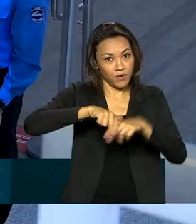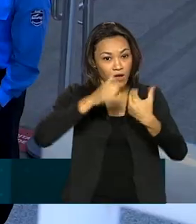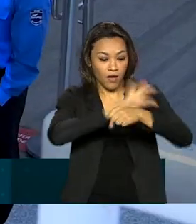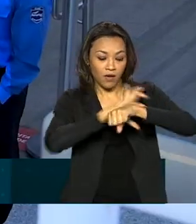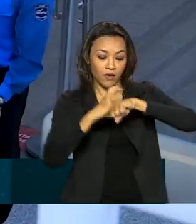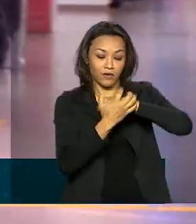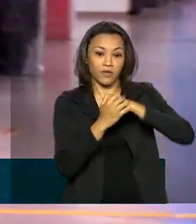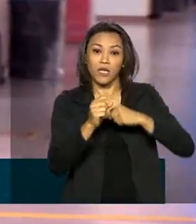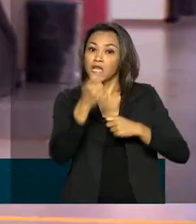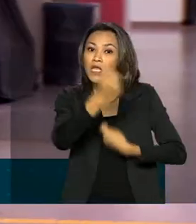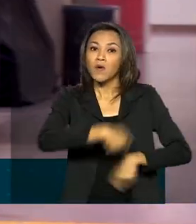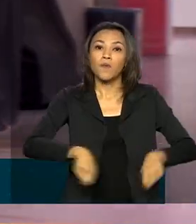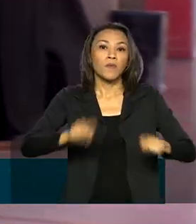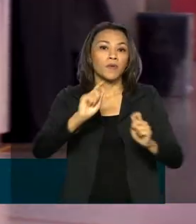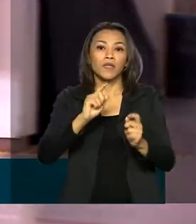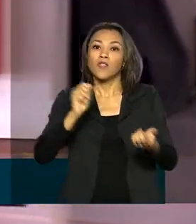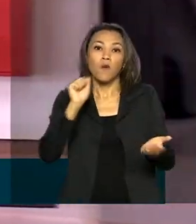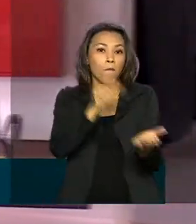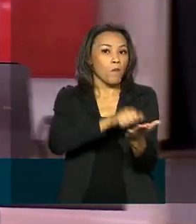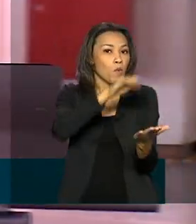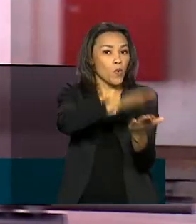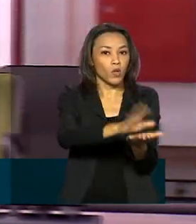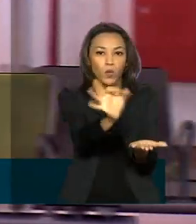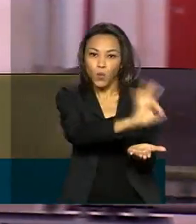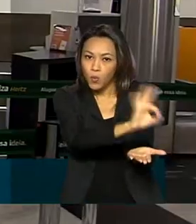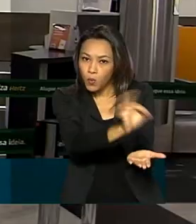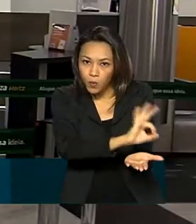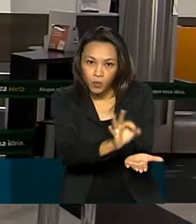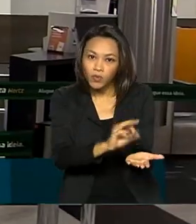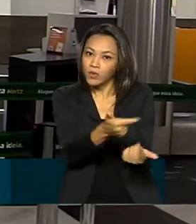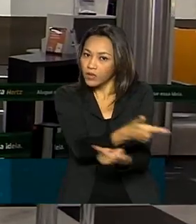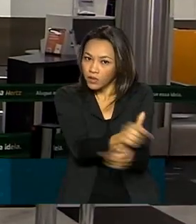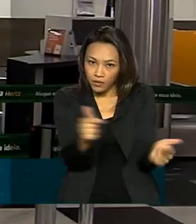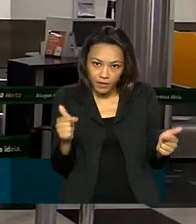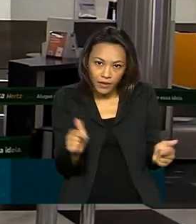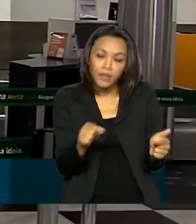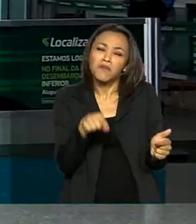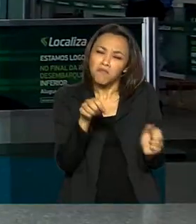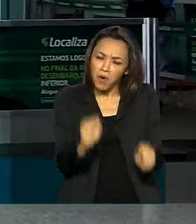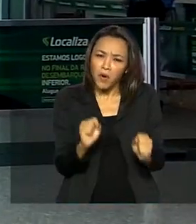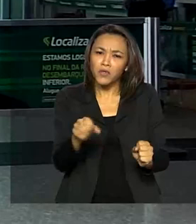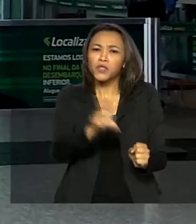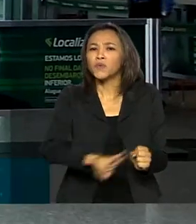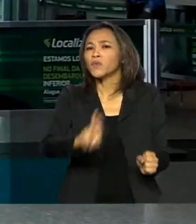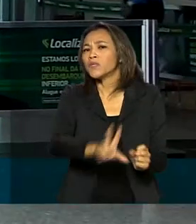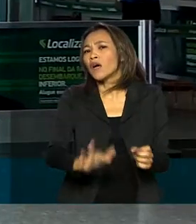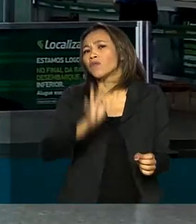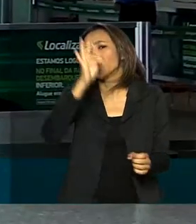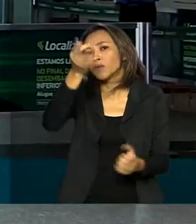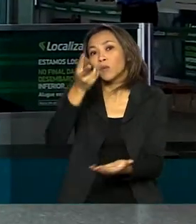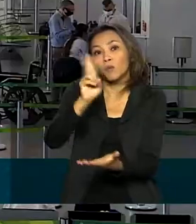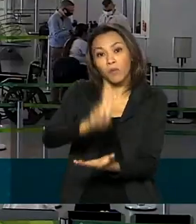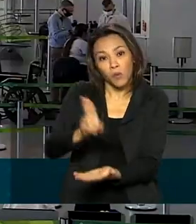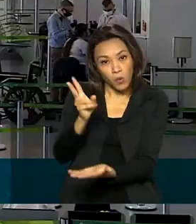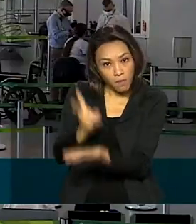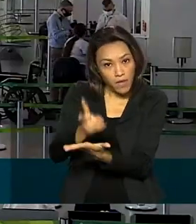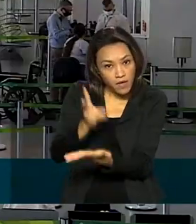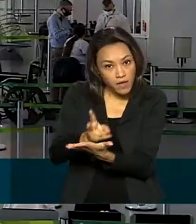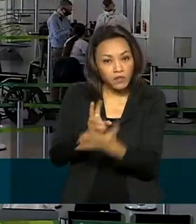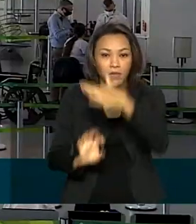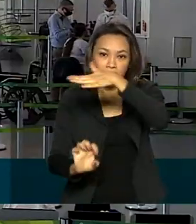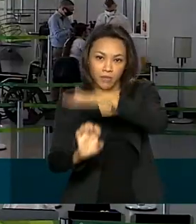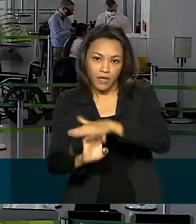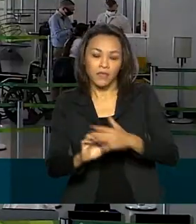de multas, caso aceite deixar o valor pago como crédito para uma futura utilização com a mesma empresa aérea. Quem